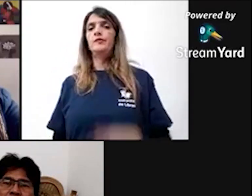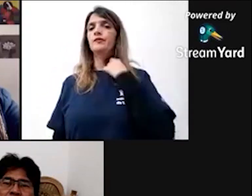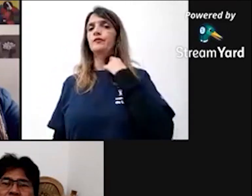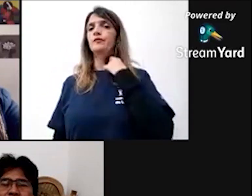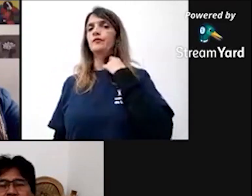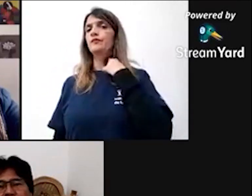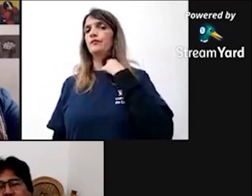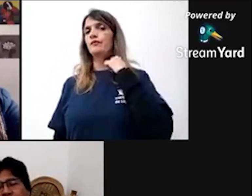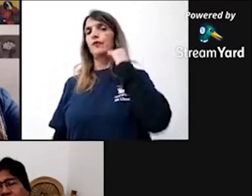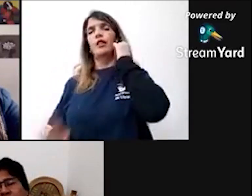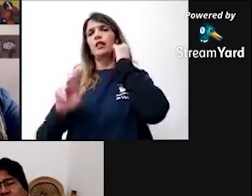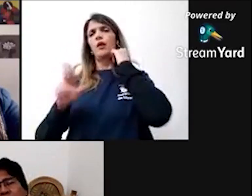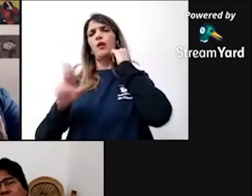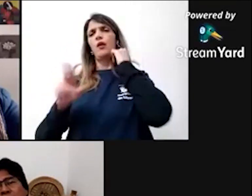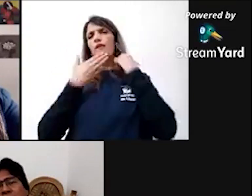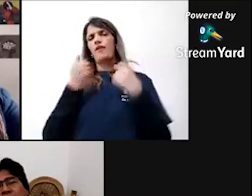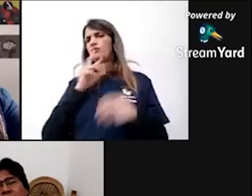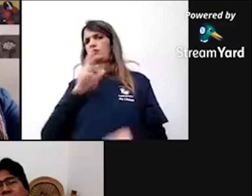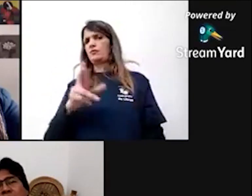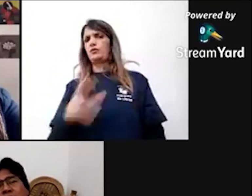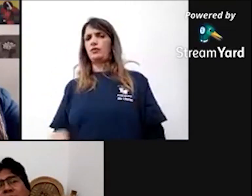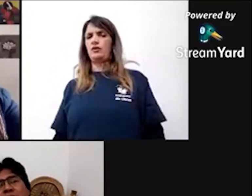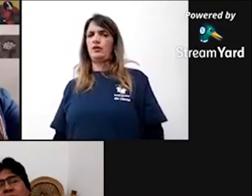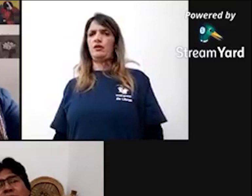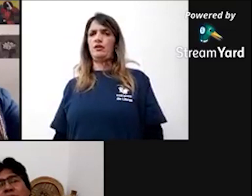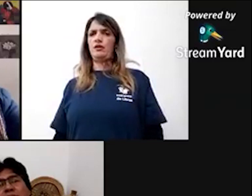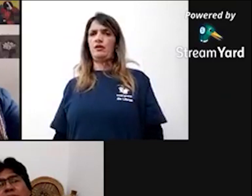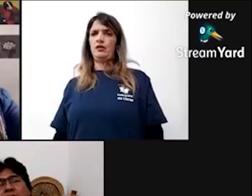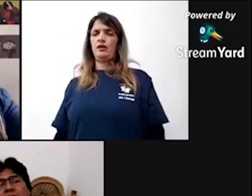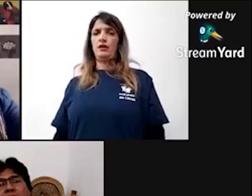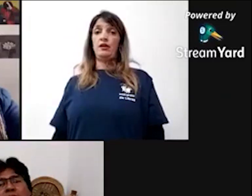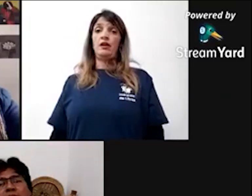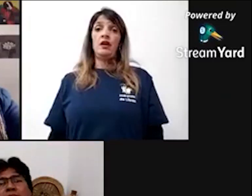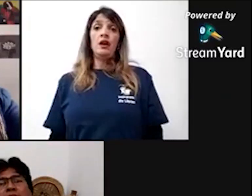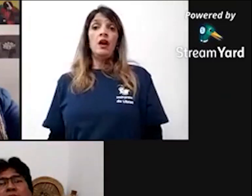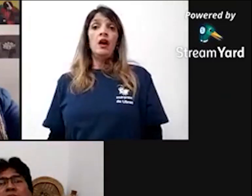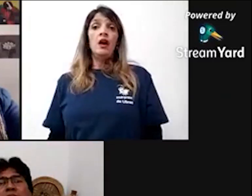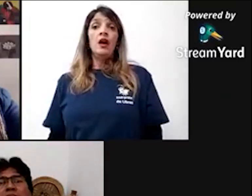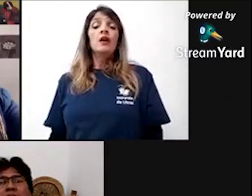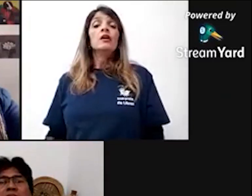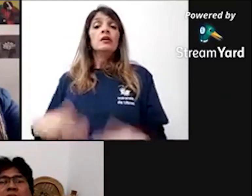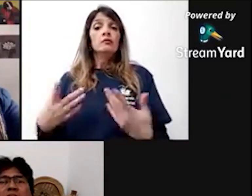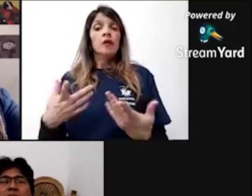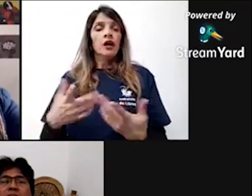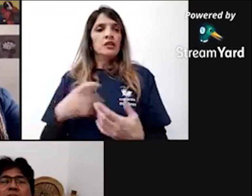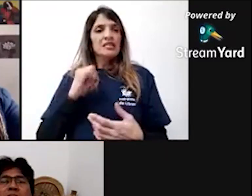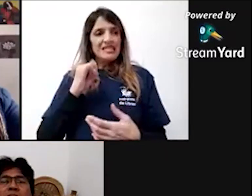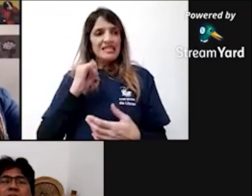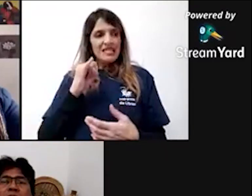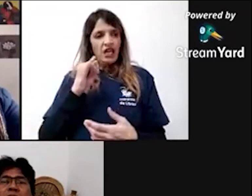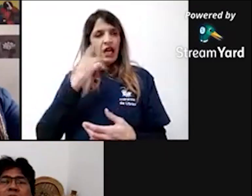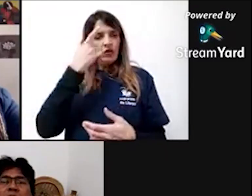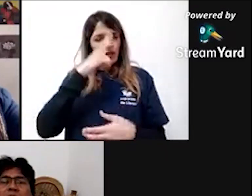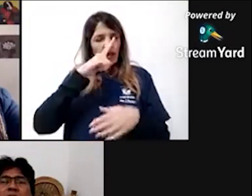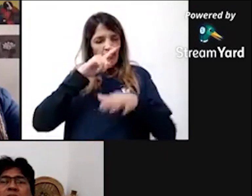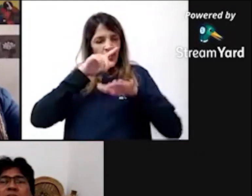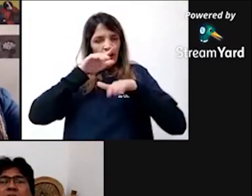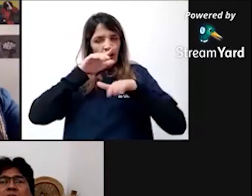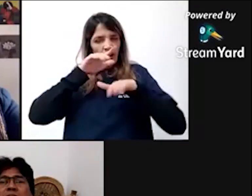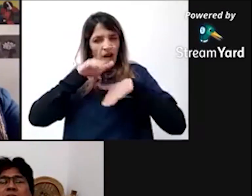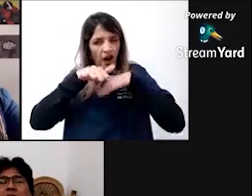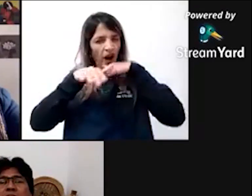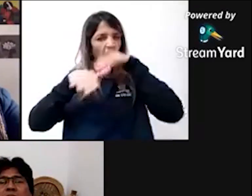não é fácil responder, não, mas na medida que a gente conseguir de dar passos no sentido de